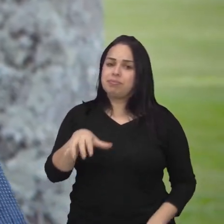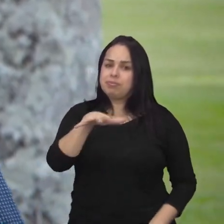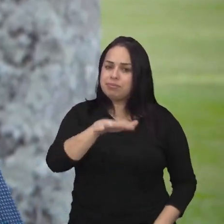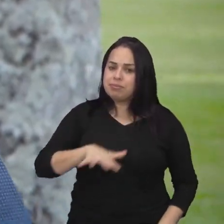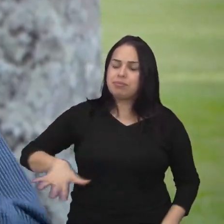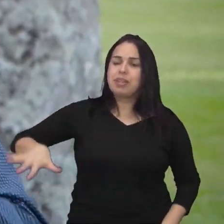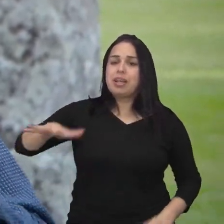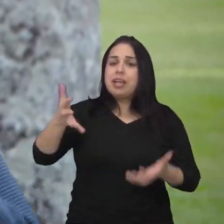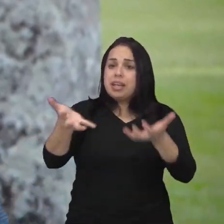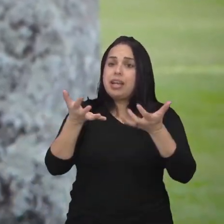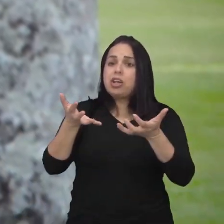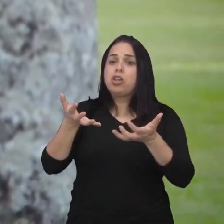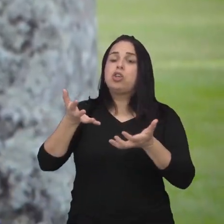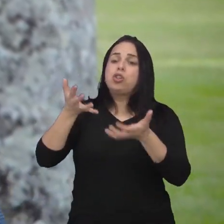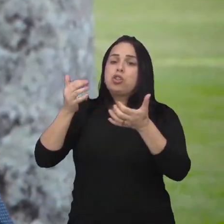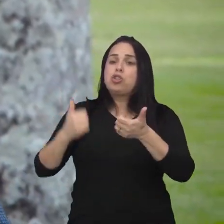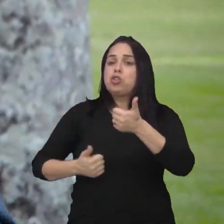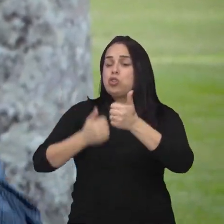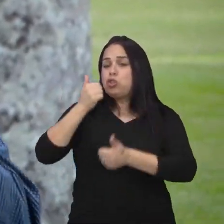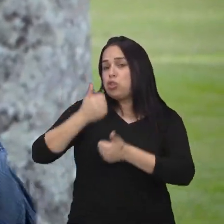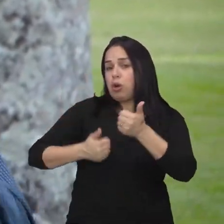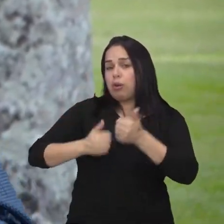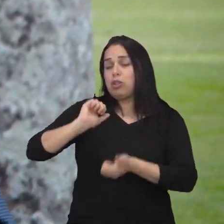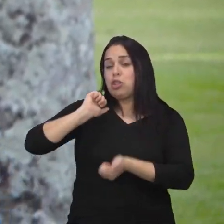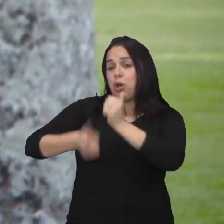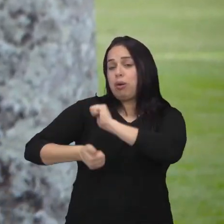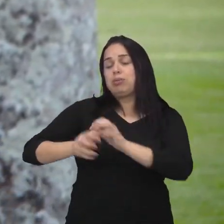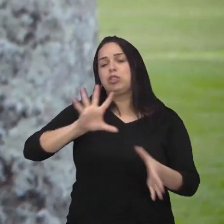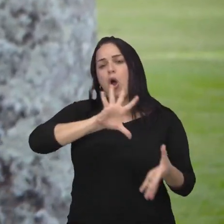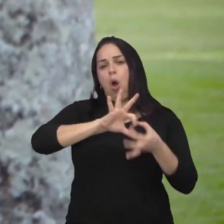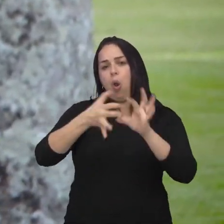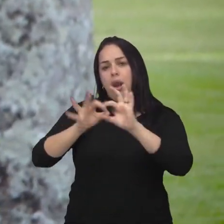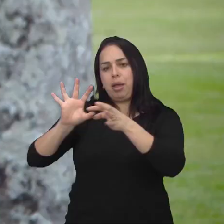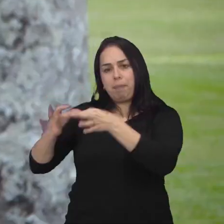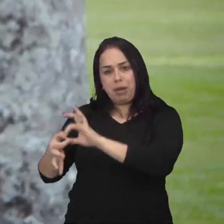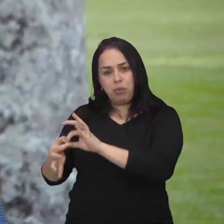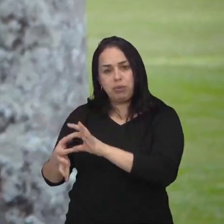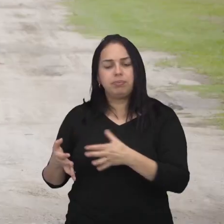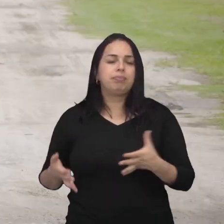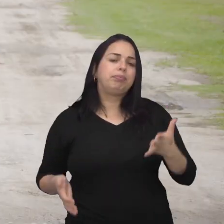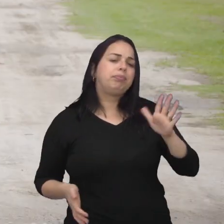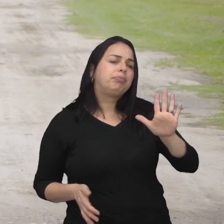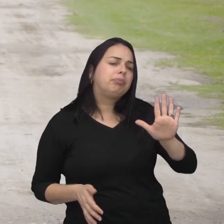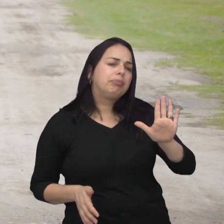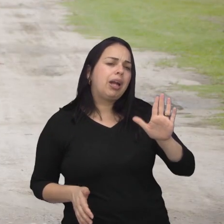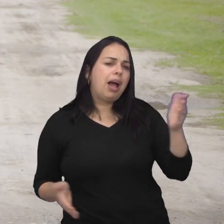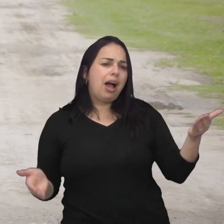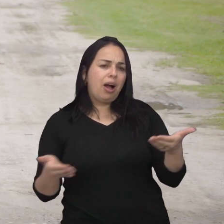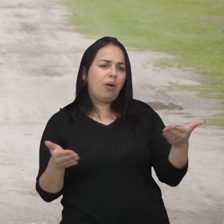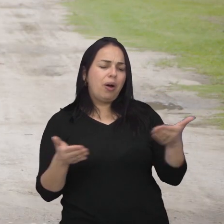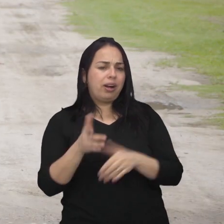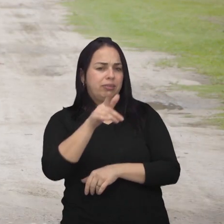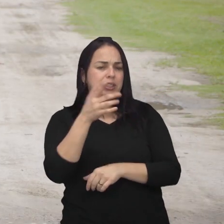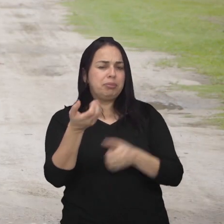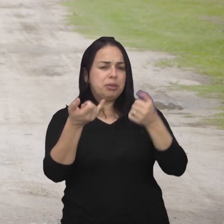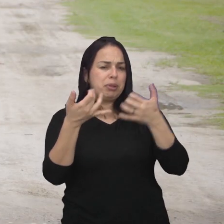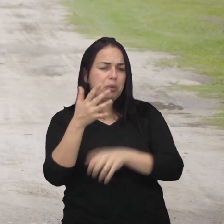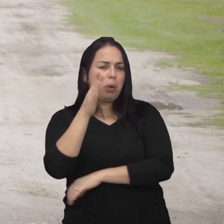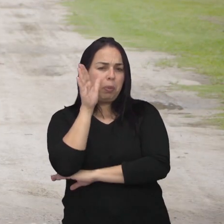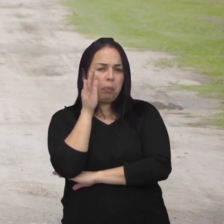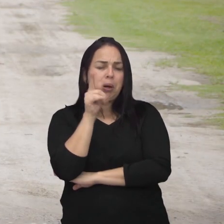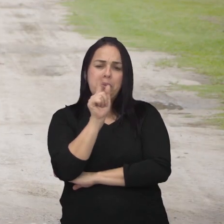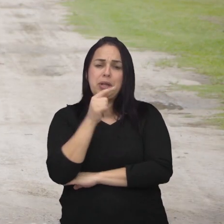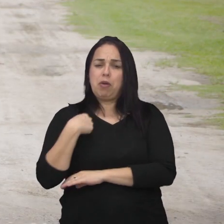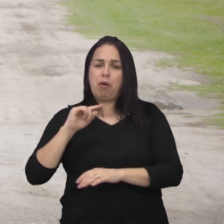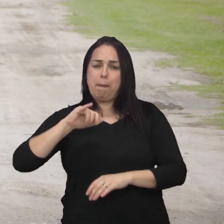a sediar Jogos Olímpicos e jogos de grande proporção. Agora, Ademir, além dessa curiosidade, é